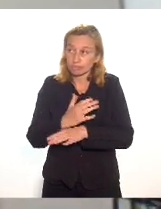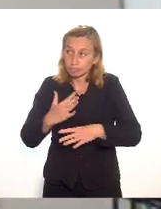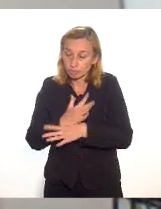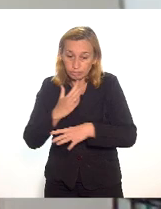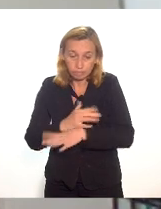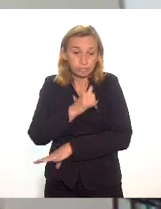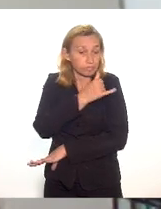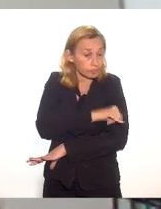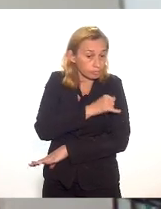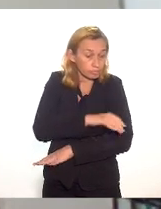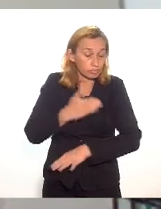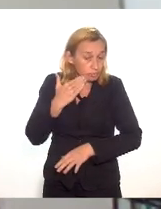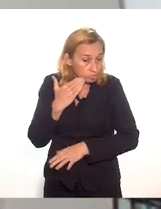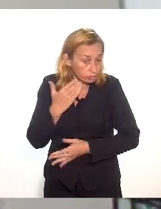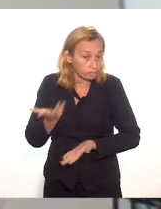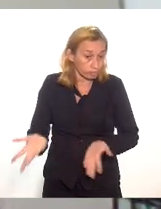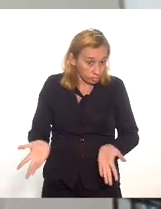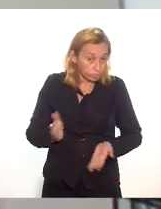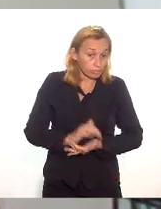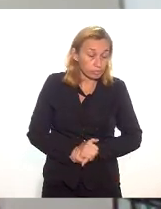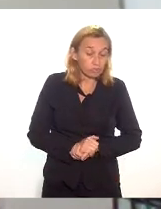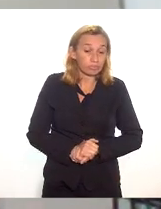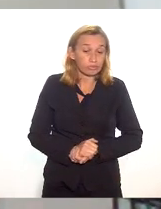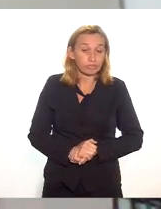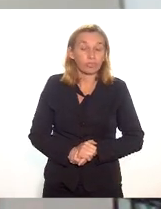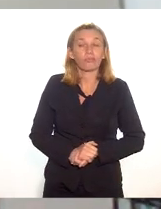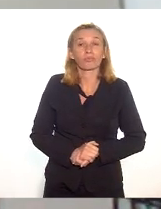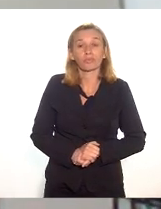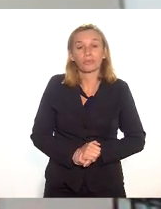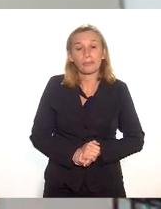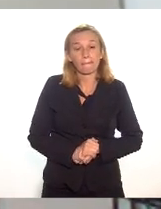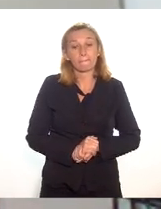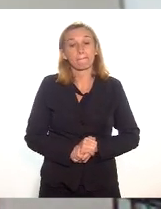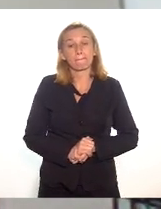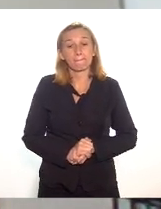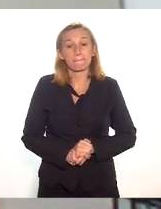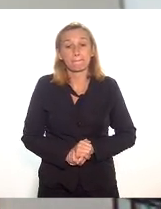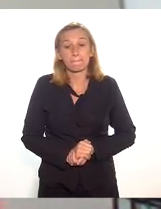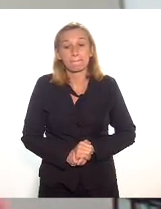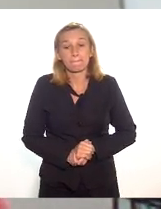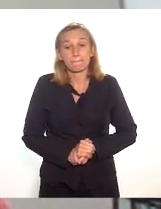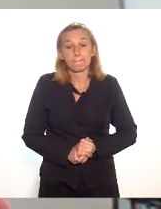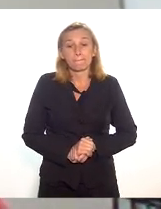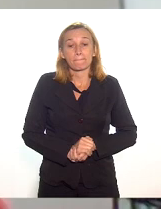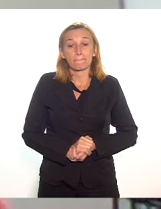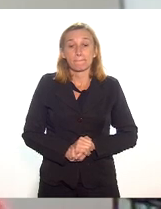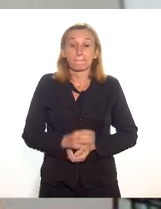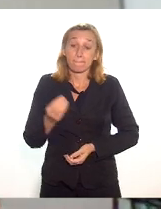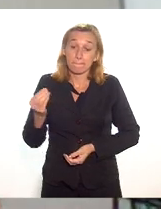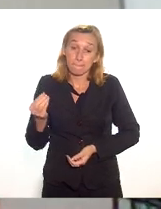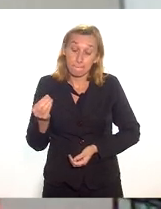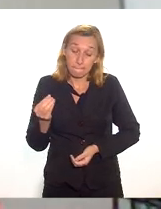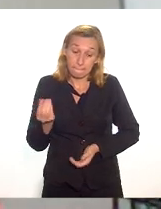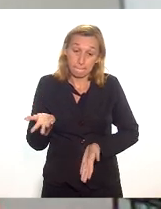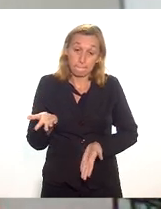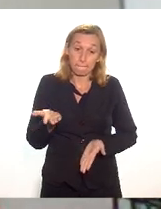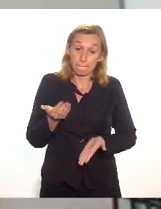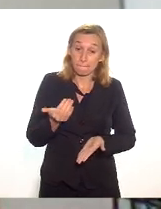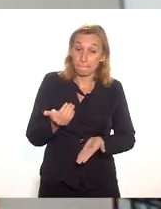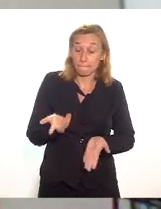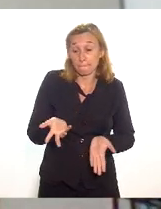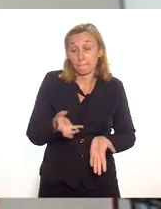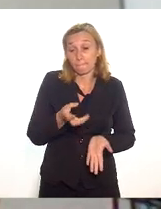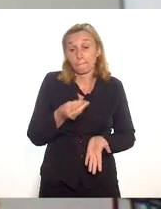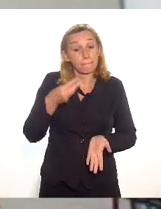Janeiro, que afetou algumas cidades da região metropolitana, ficou evidente o fracasso do governo Witzel Cláudio Castro em gerir a SEDAI